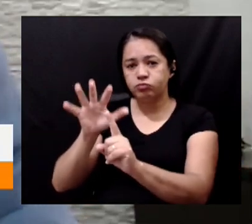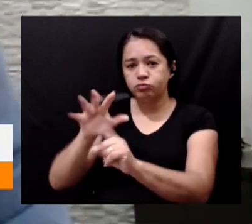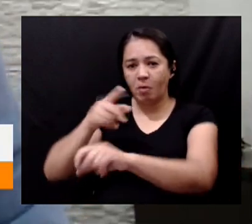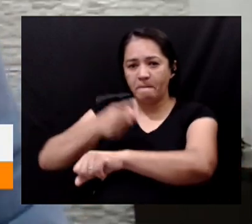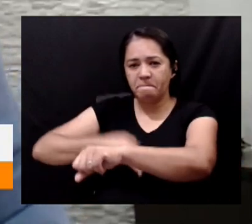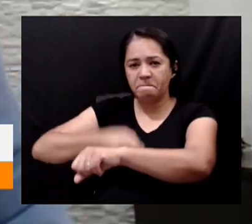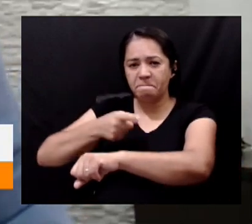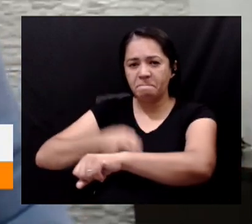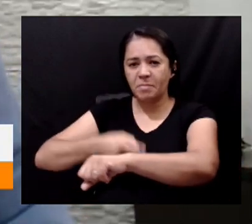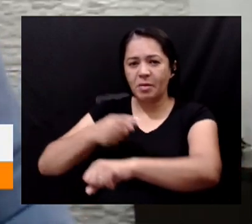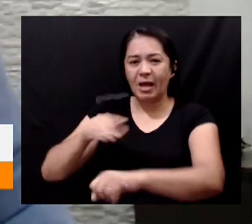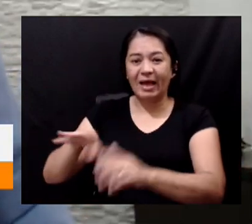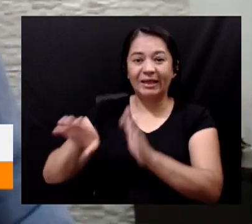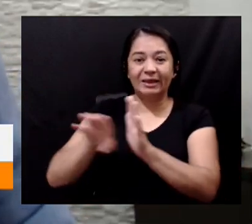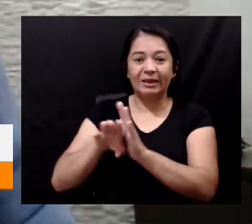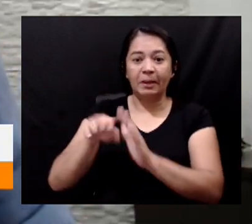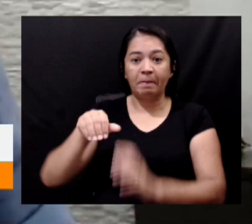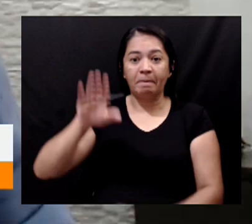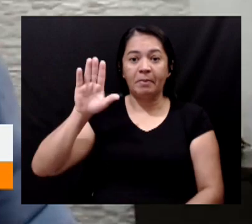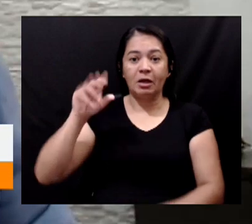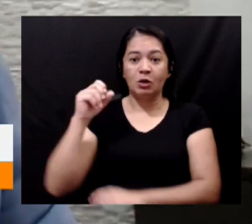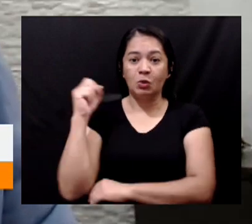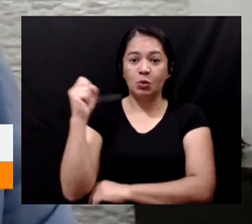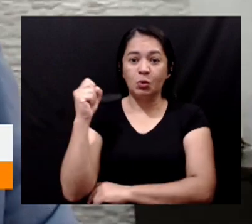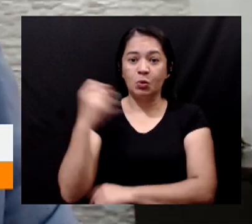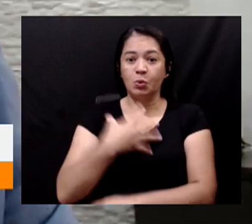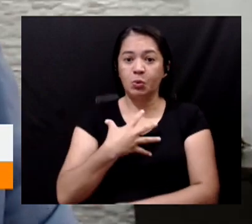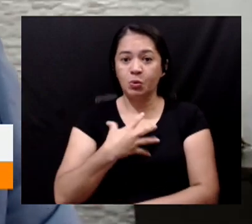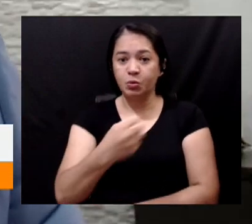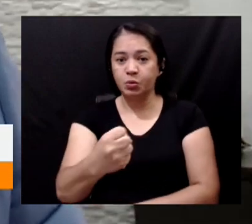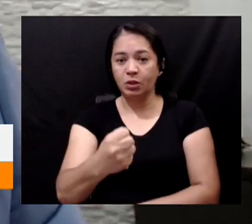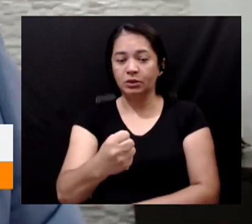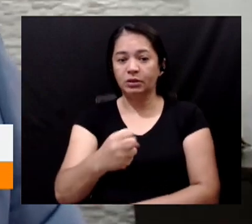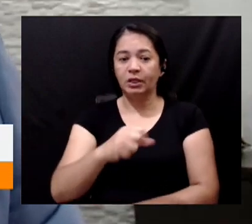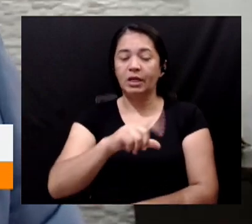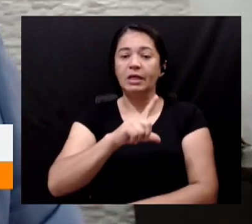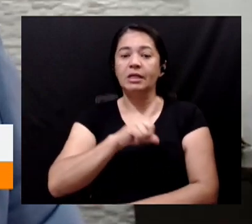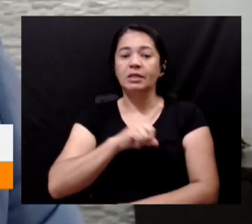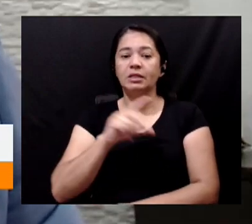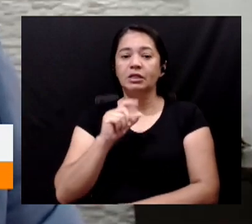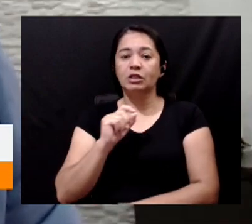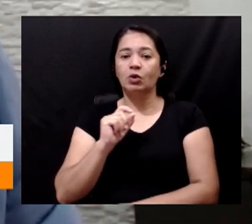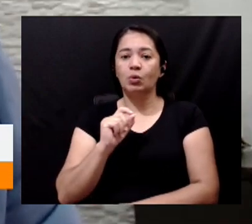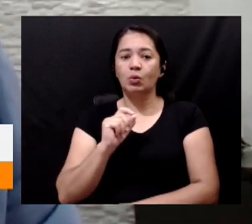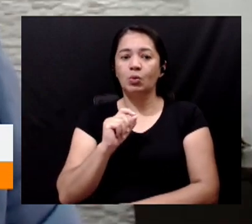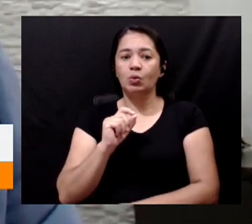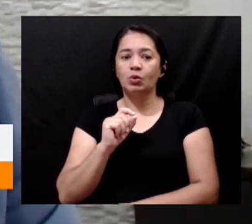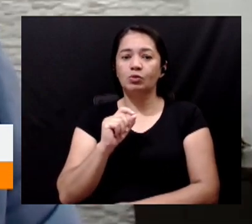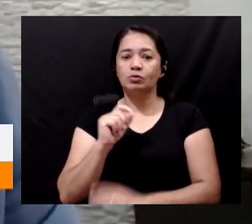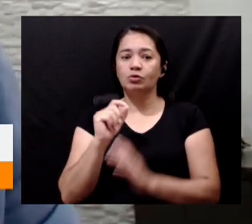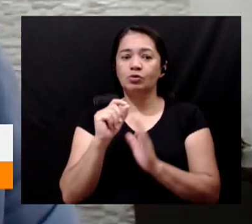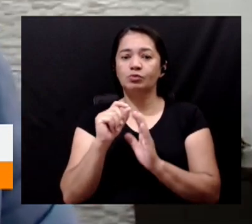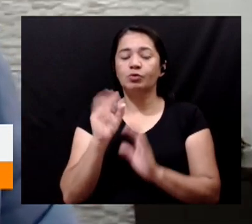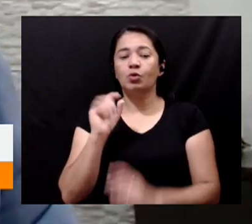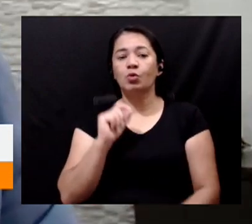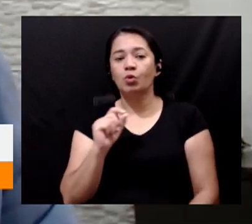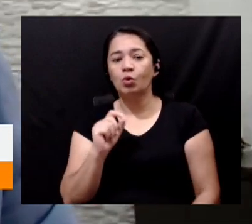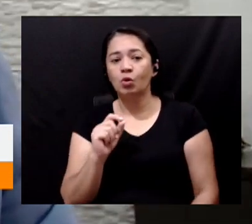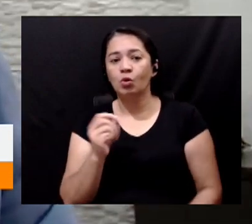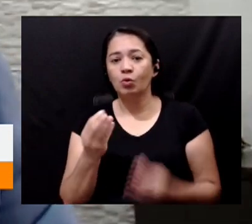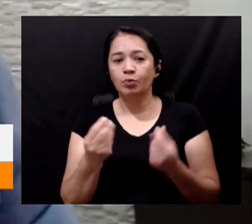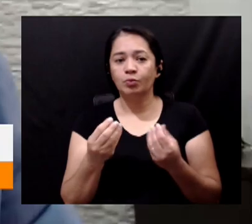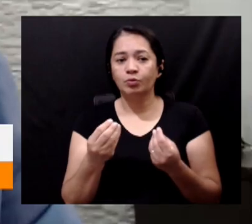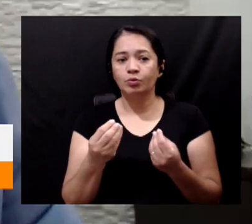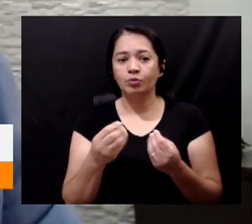mais graves ao suicídio, existe, no caso, um código, um artigo específico